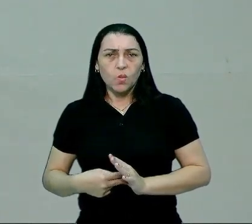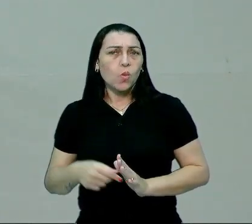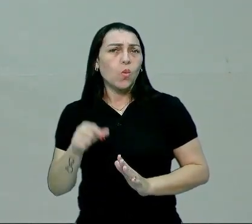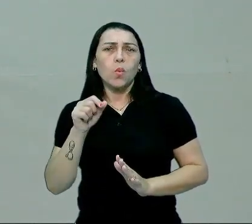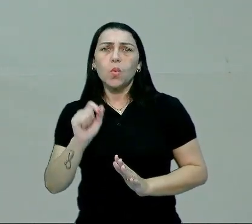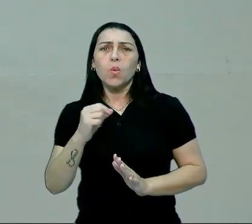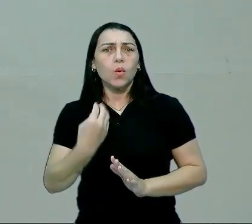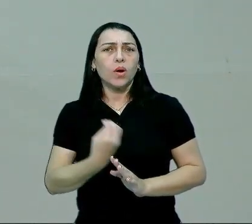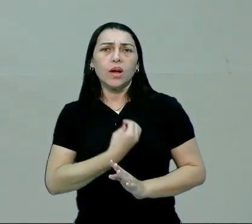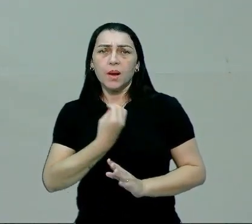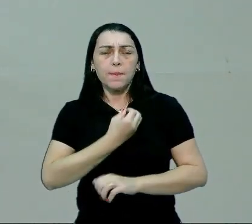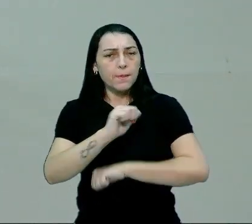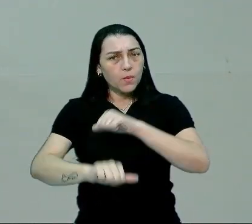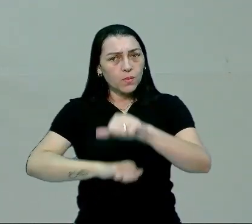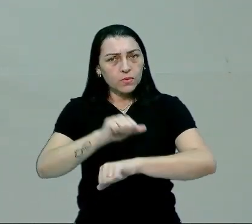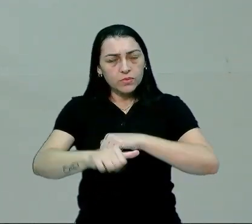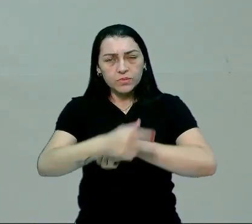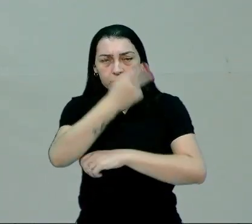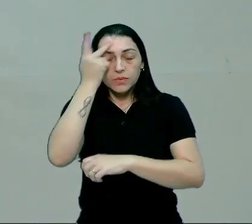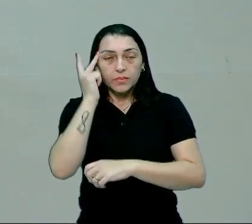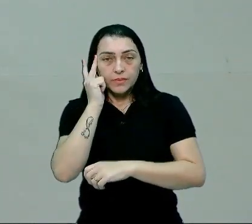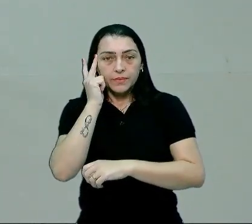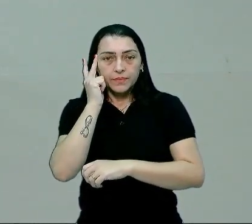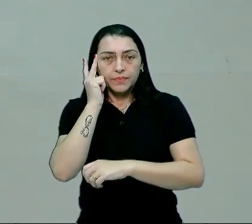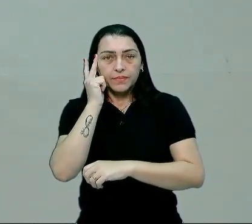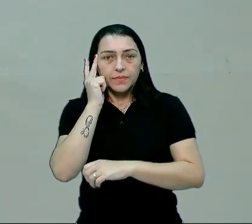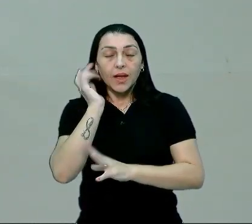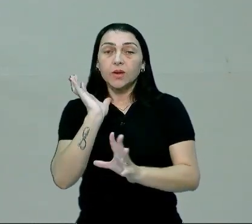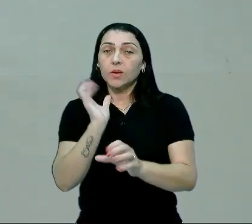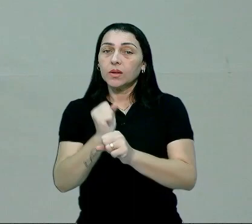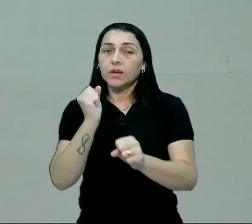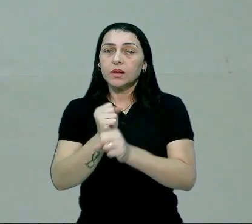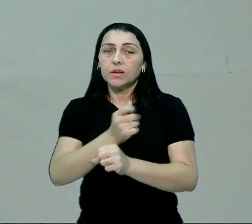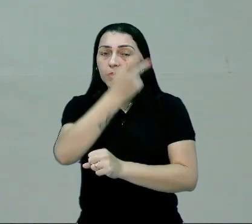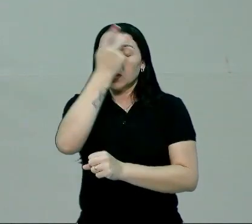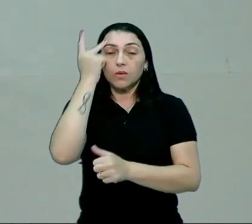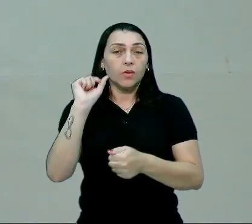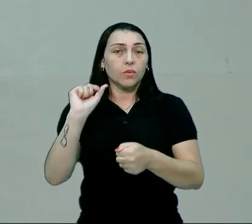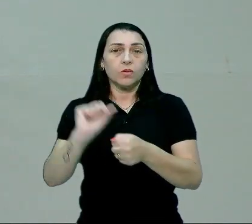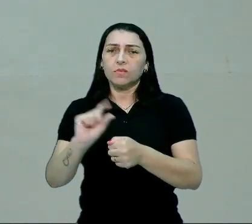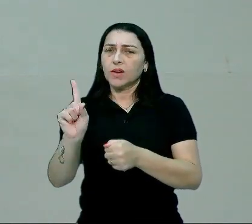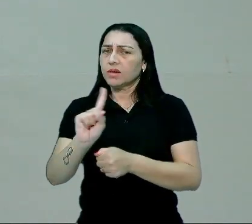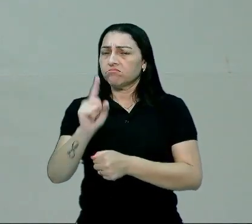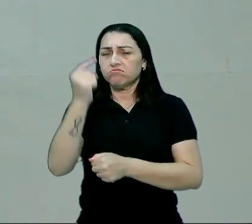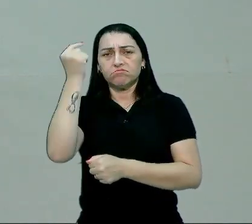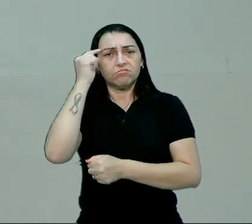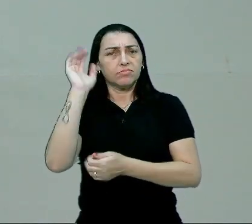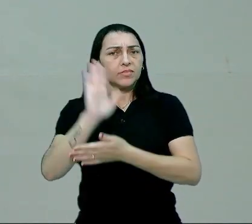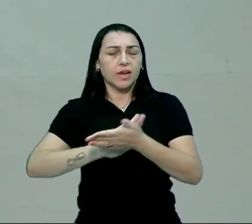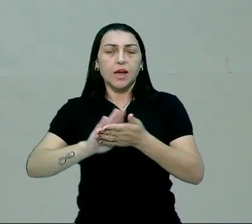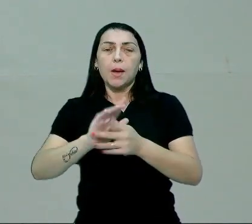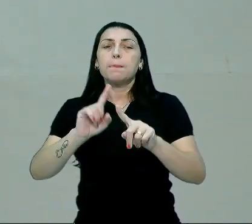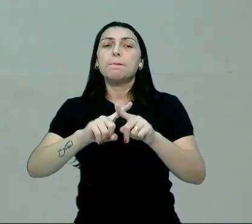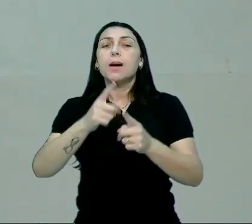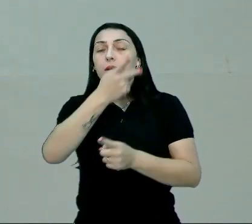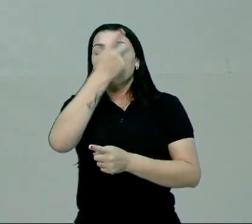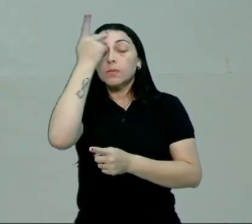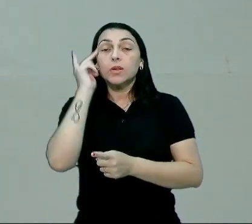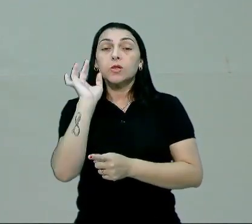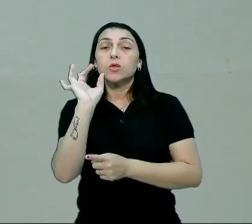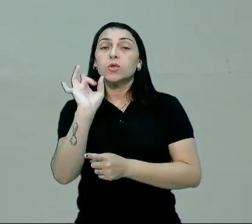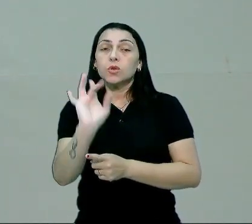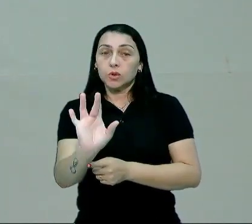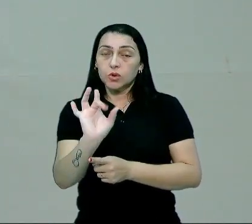que na vida das pessoas? Praticamente a totalidade das pessoas não faz essa reflexão, mas as pessoas elas